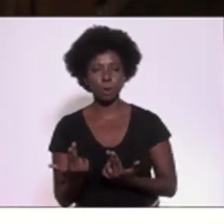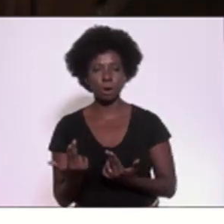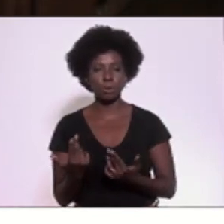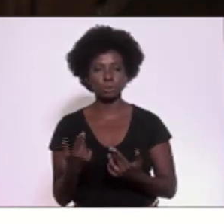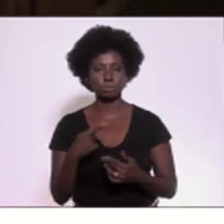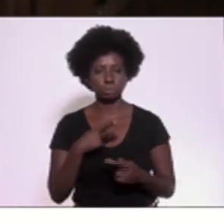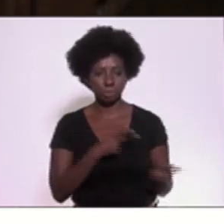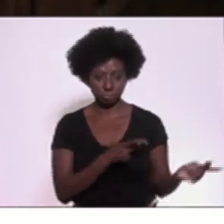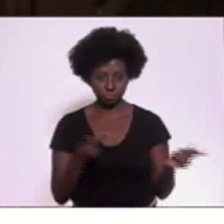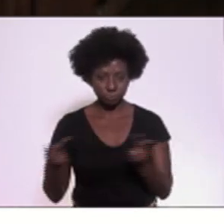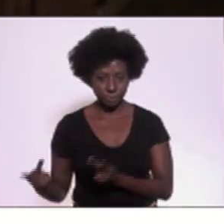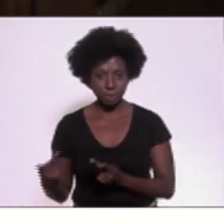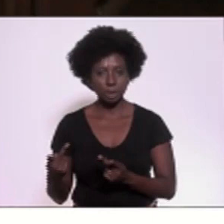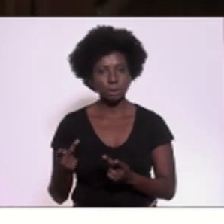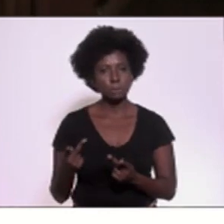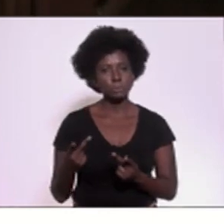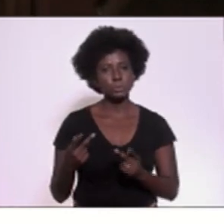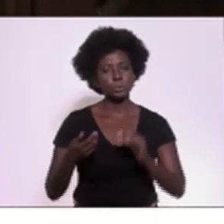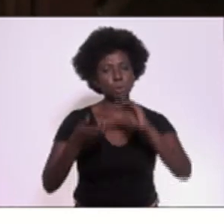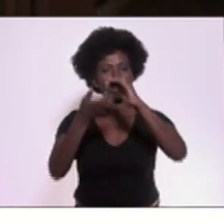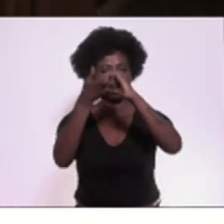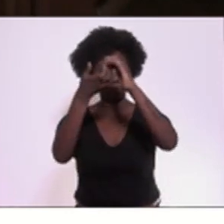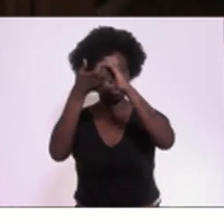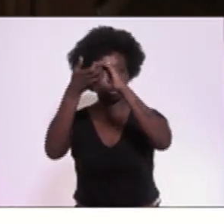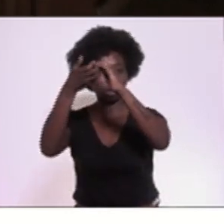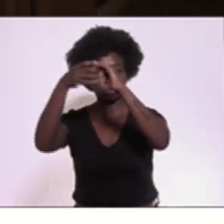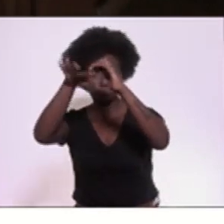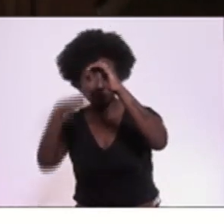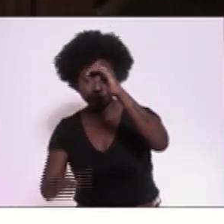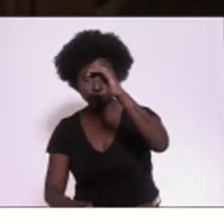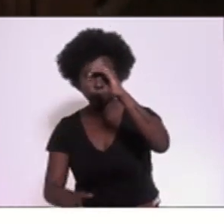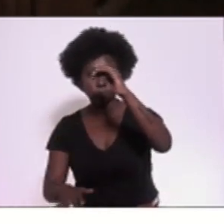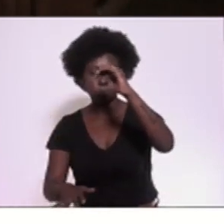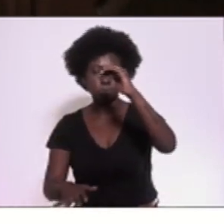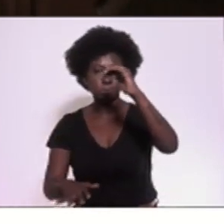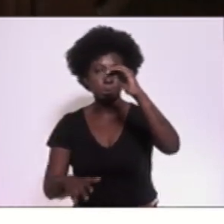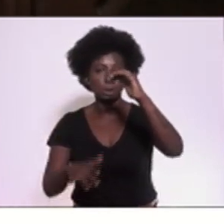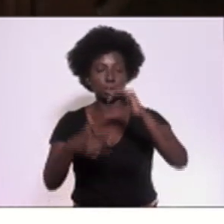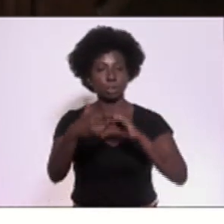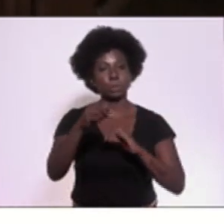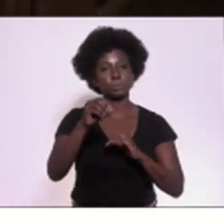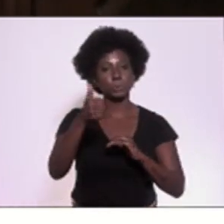visitamos, cujo telhado caiu